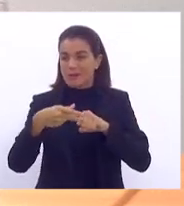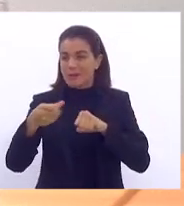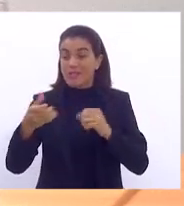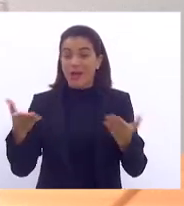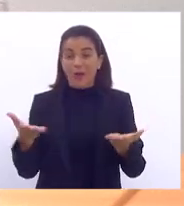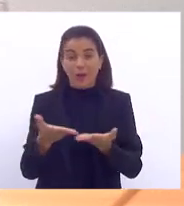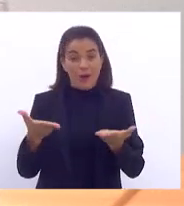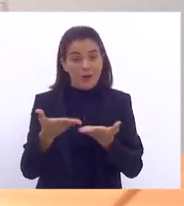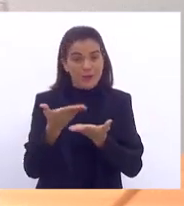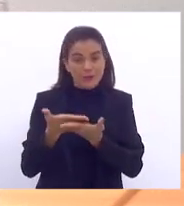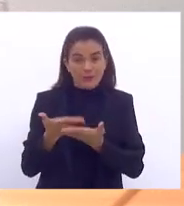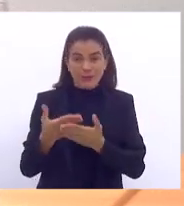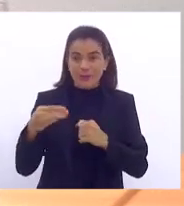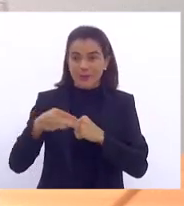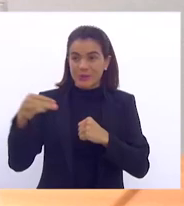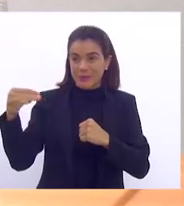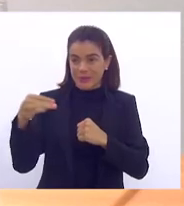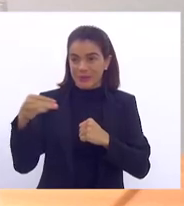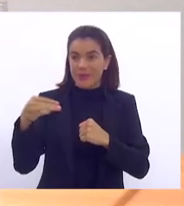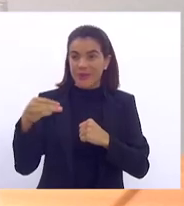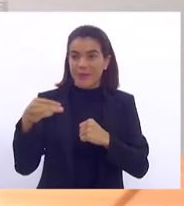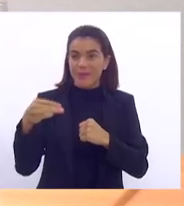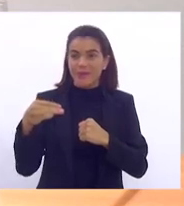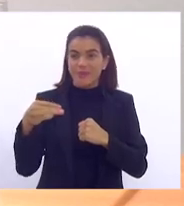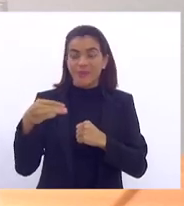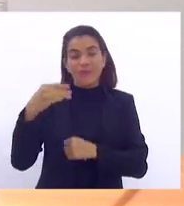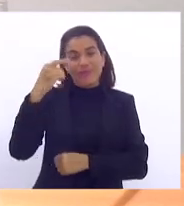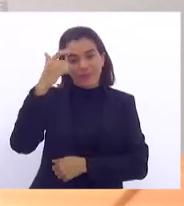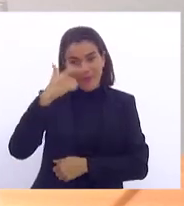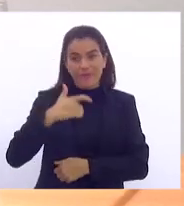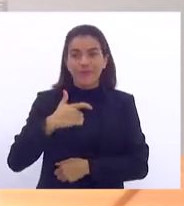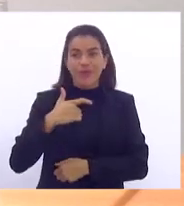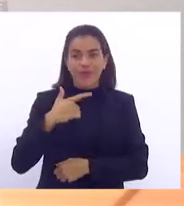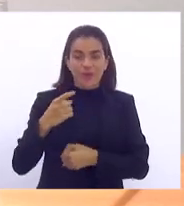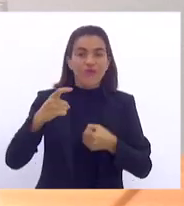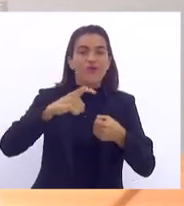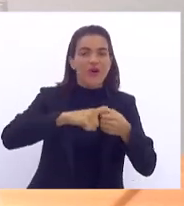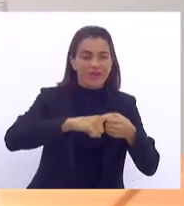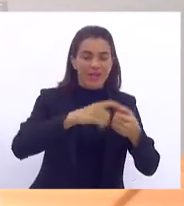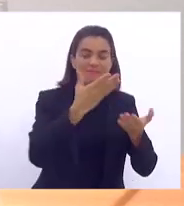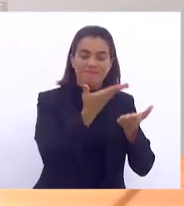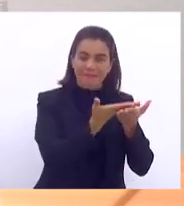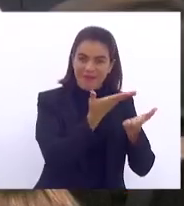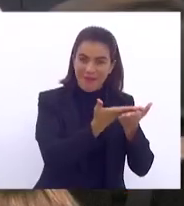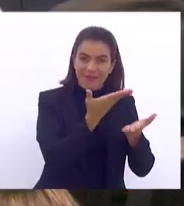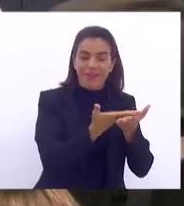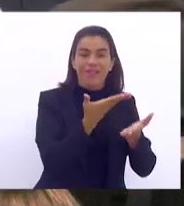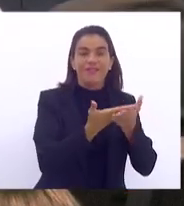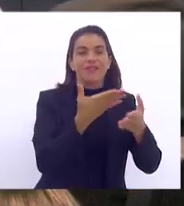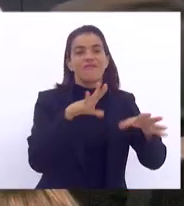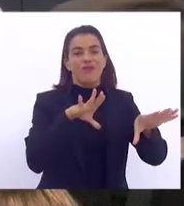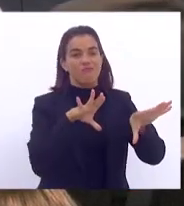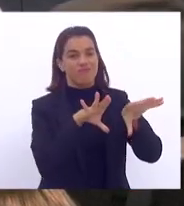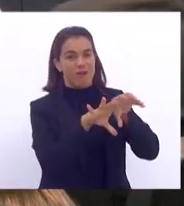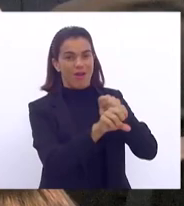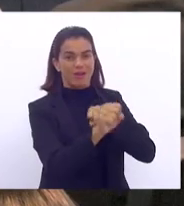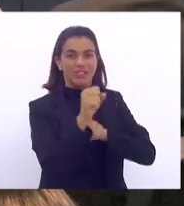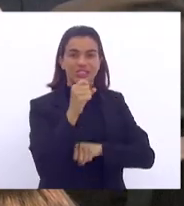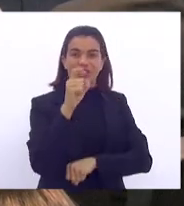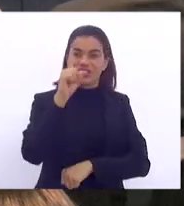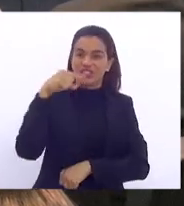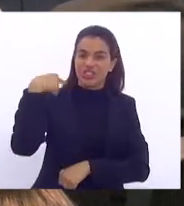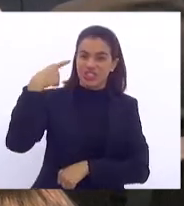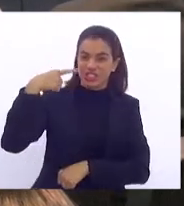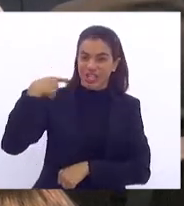no mestrado mas quando eu terminar o mestrado Dr Robson eu vou voltar pra faculdade de novo e vou concluir o direito